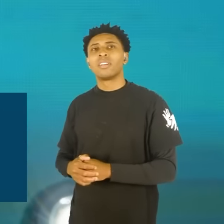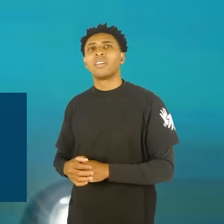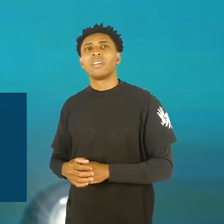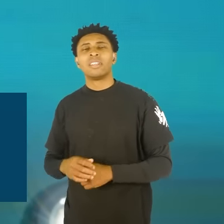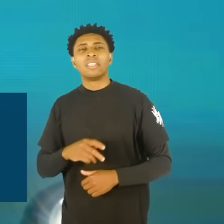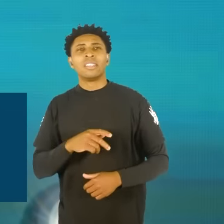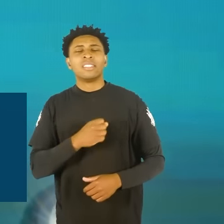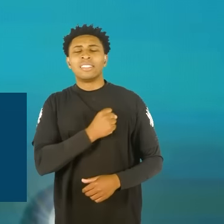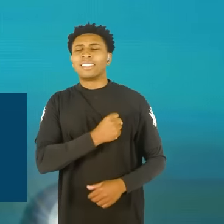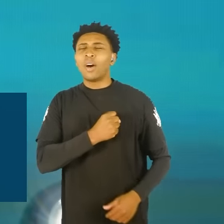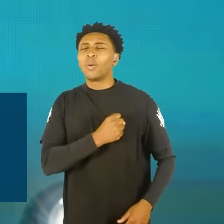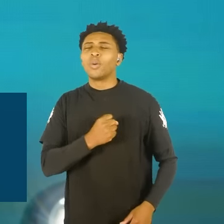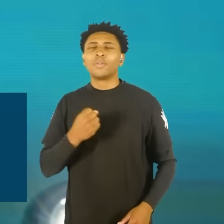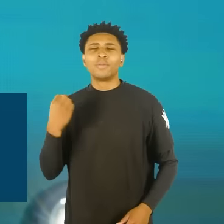se